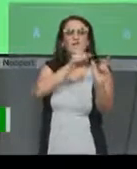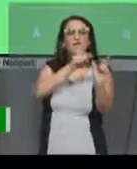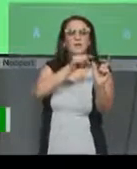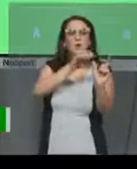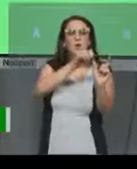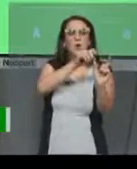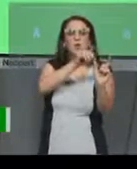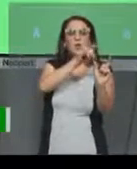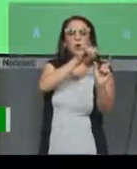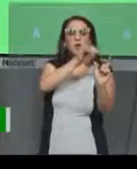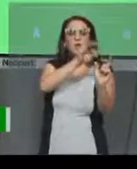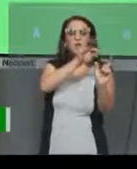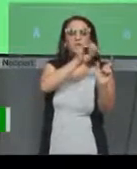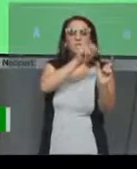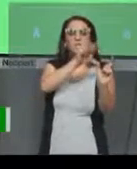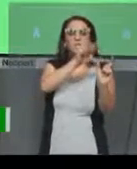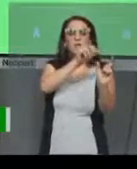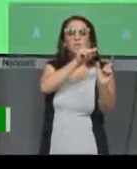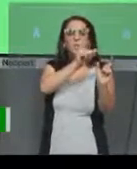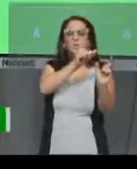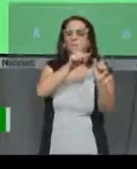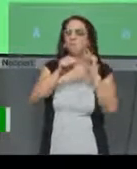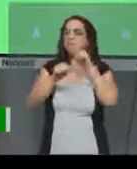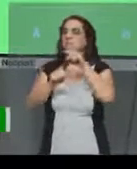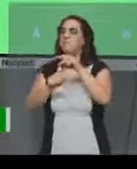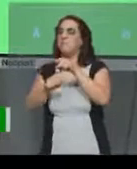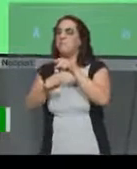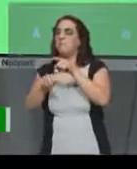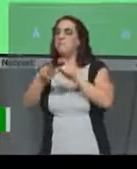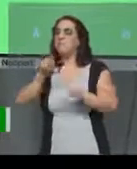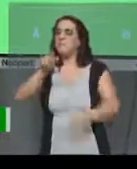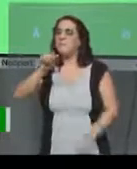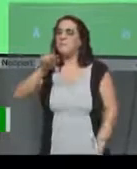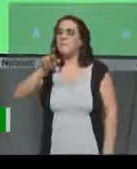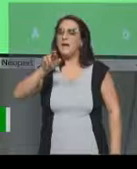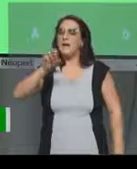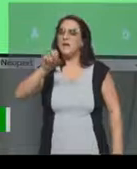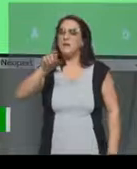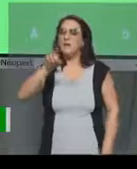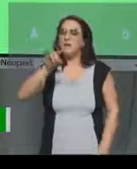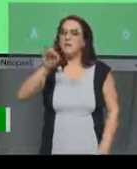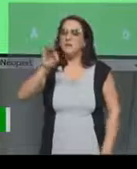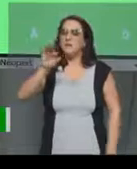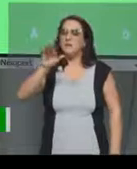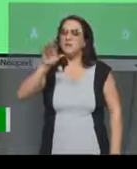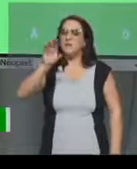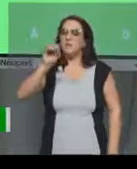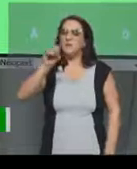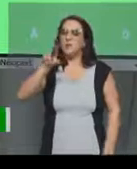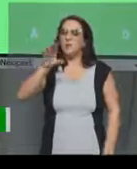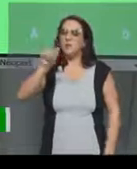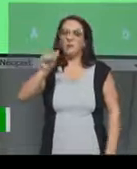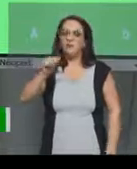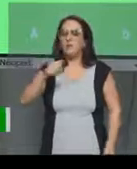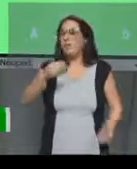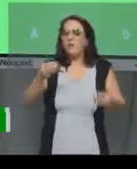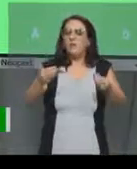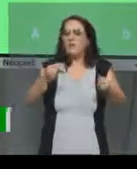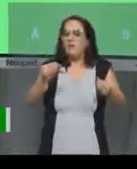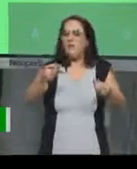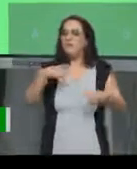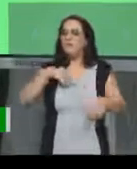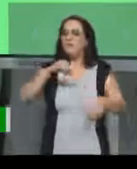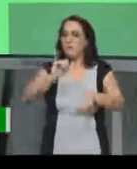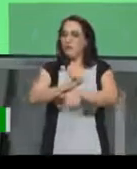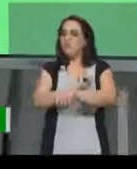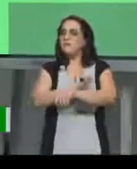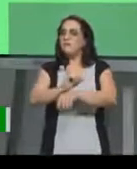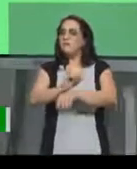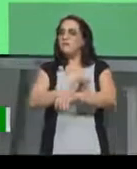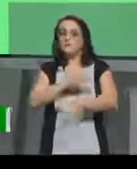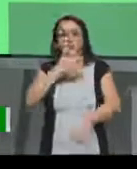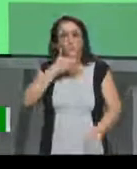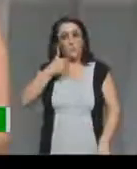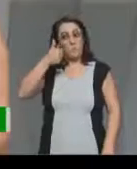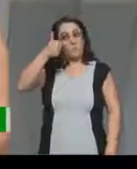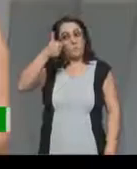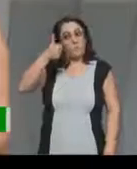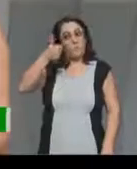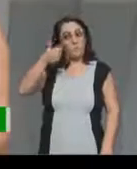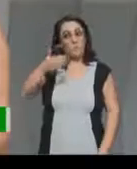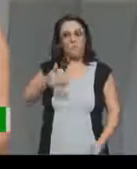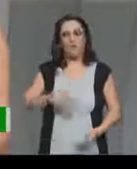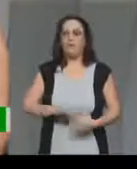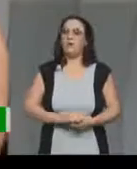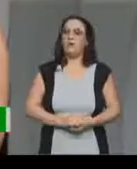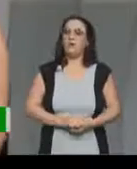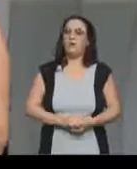e proparoxítonas. Tem alguma técnica em que eu posso usar para melhorar? Bom, eu não tenho uma